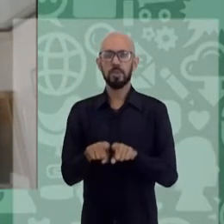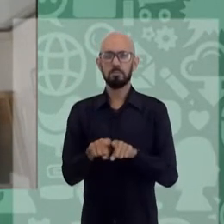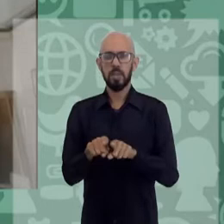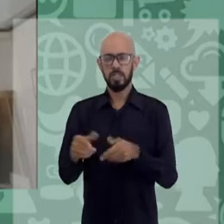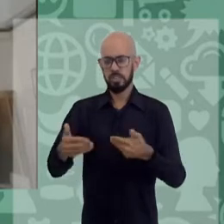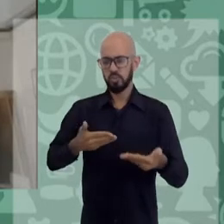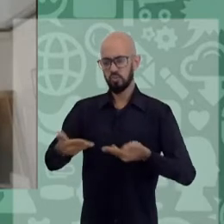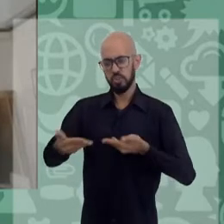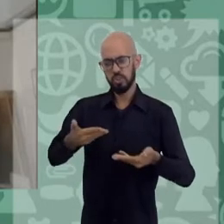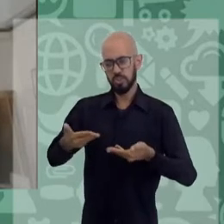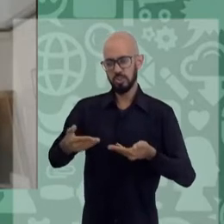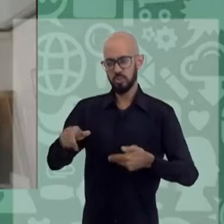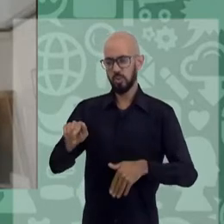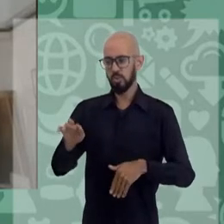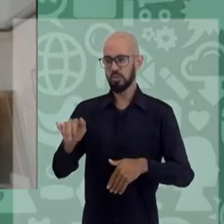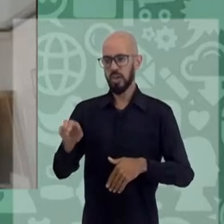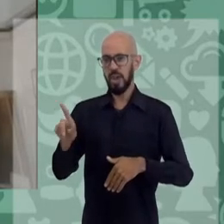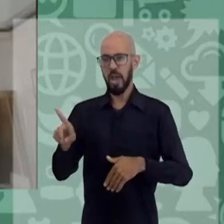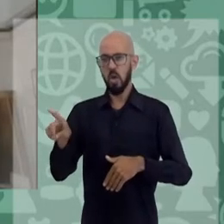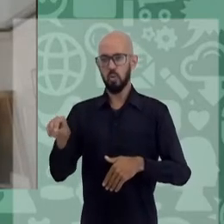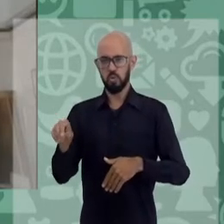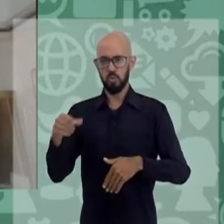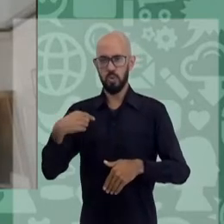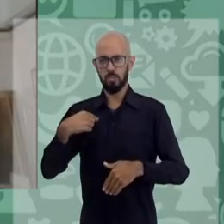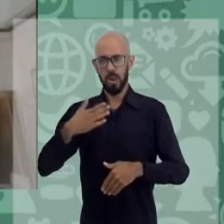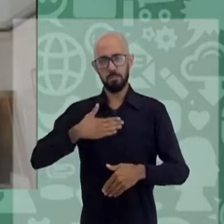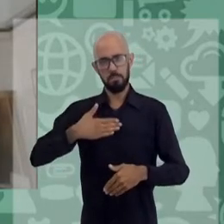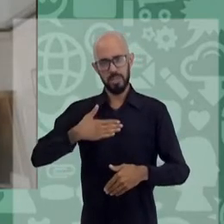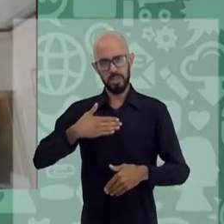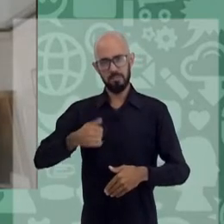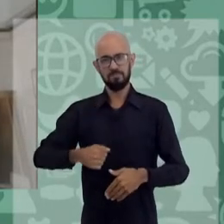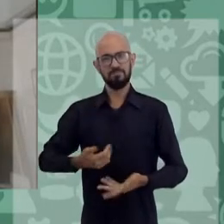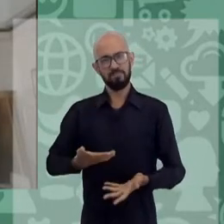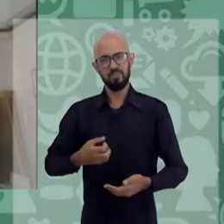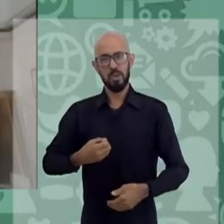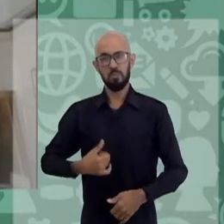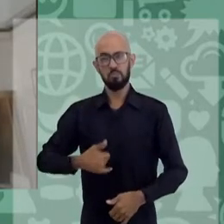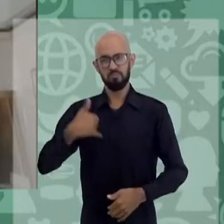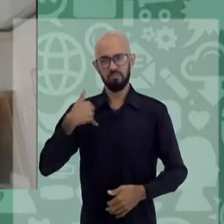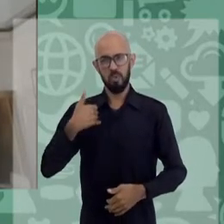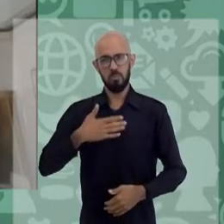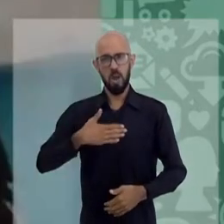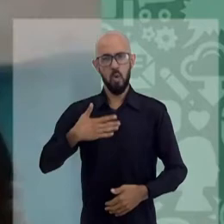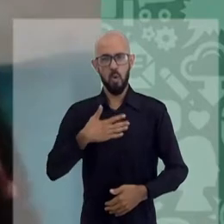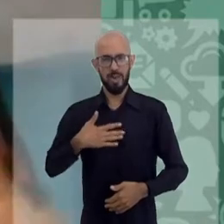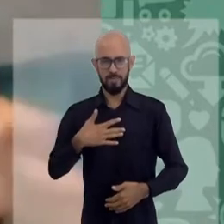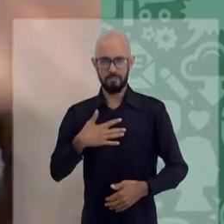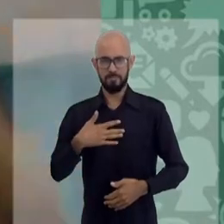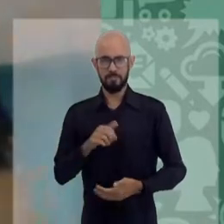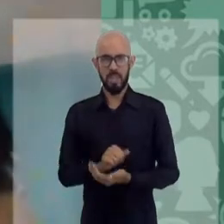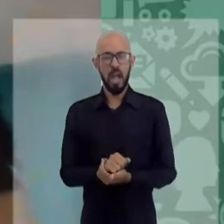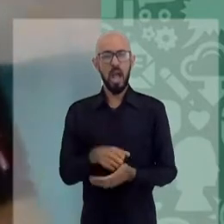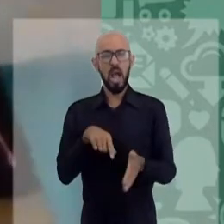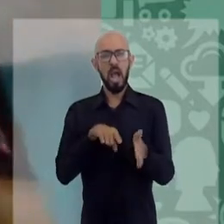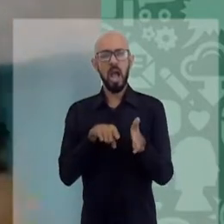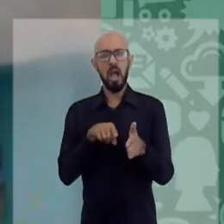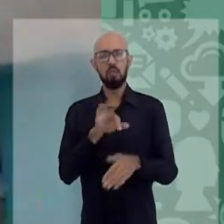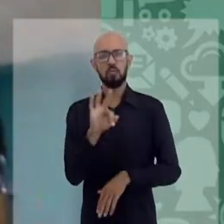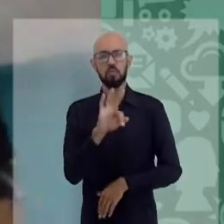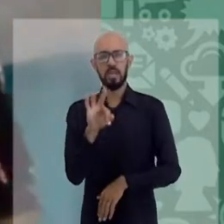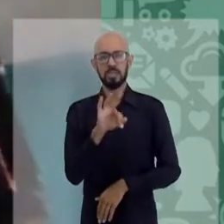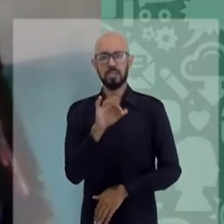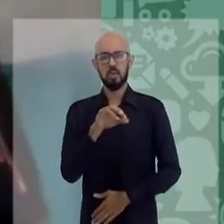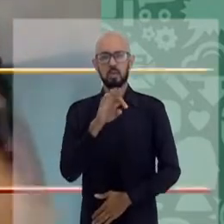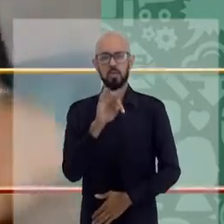aqui com o Geraldo, né? Puta honra estar aqui nesse lugar. Eu acho que a Fundação TID Setúbal, né? Eu acho que a